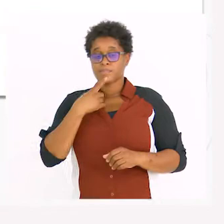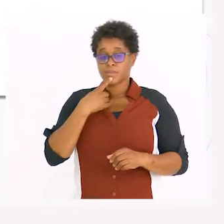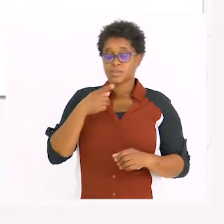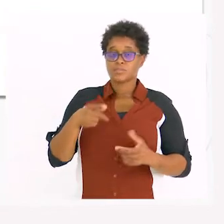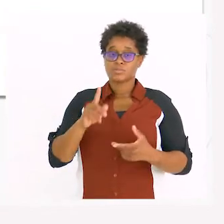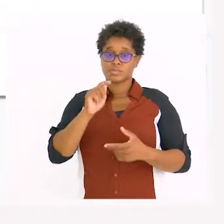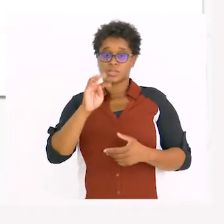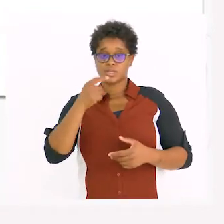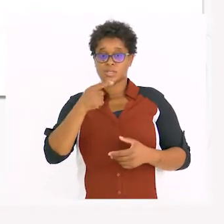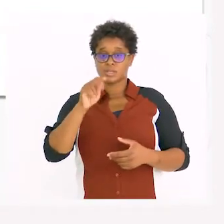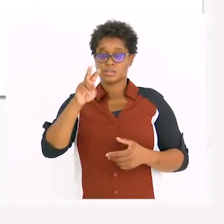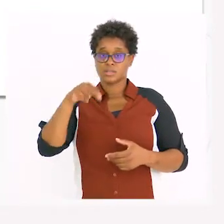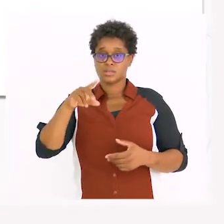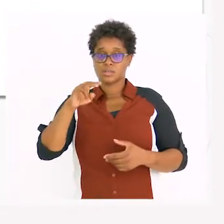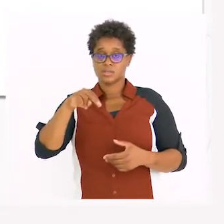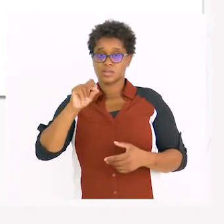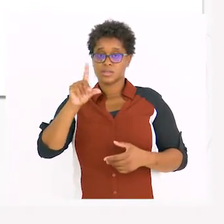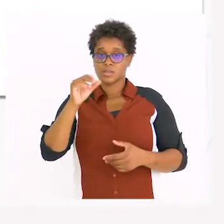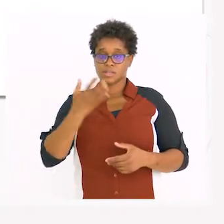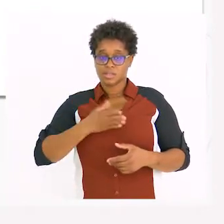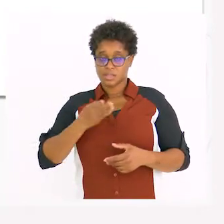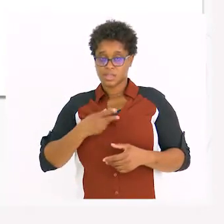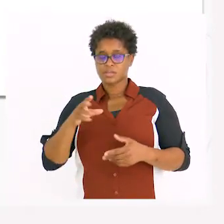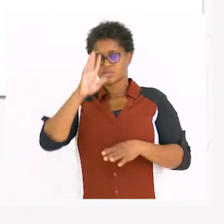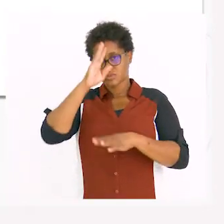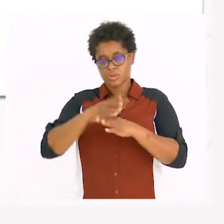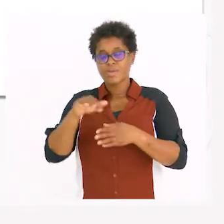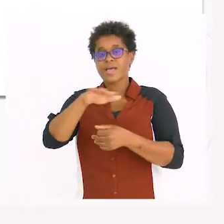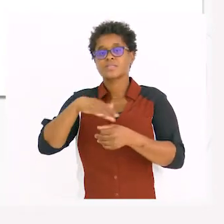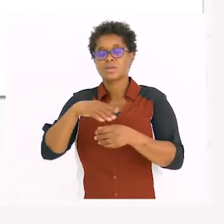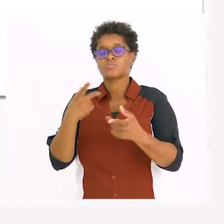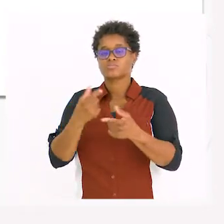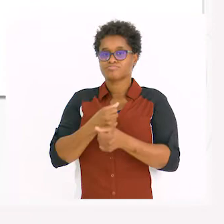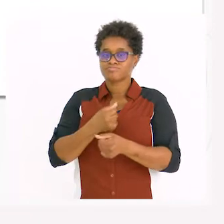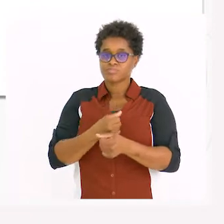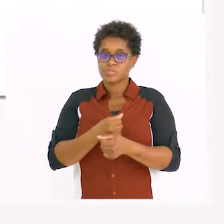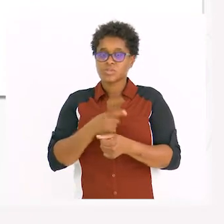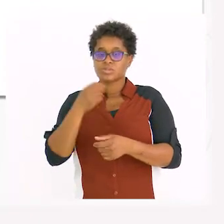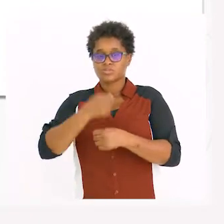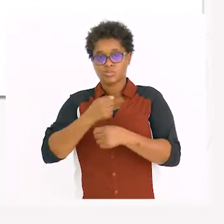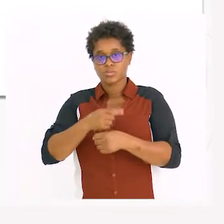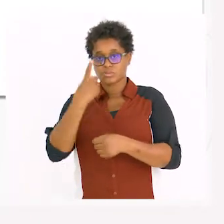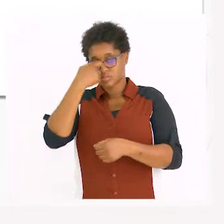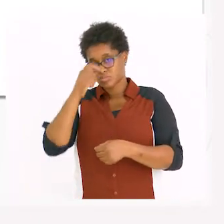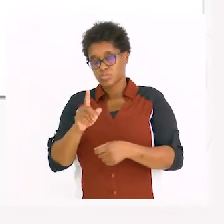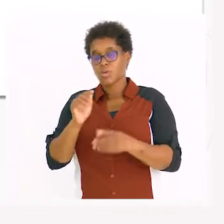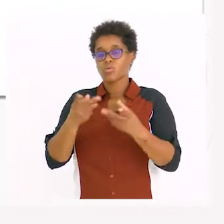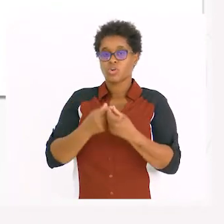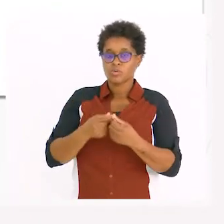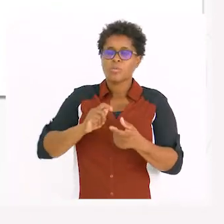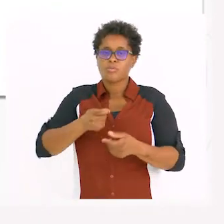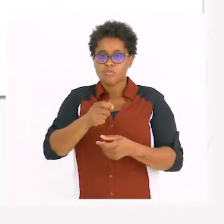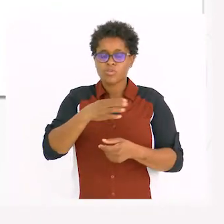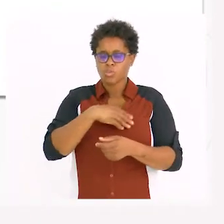entende-se por externalidade o efeito que a ação de consumo ou de produção de um agente econômico provoca sobre o bem-estar